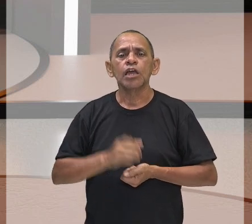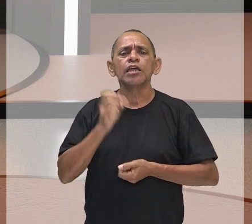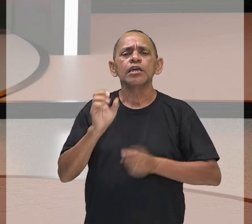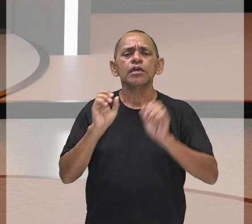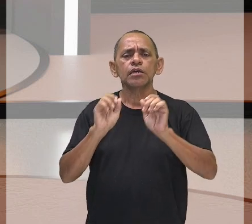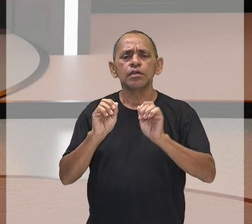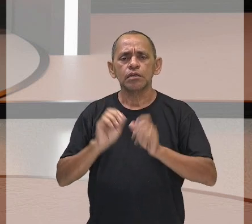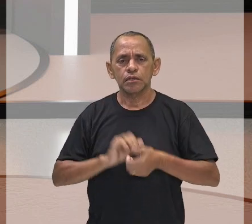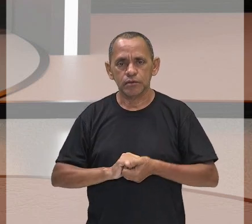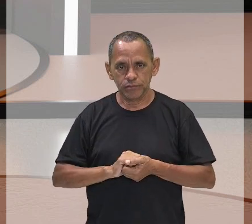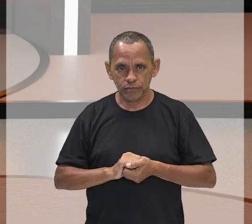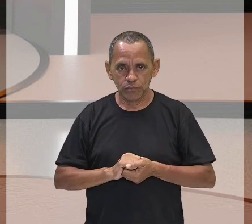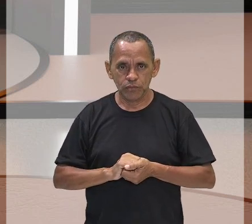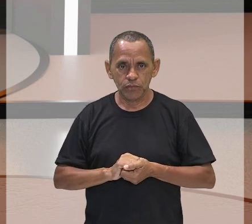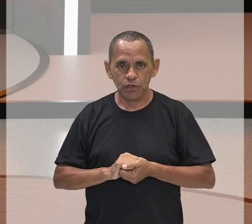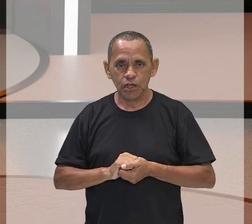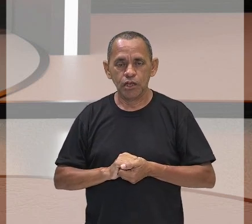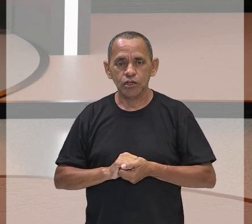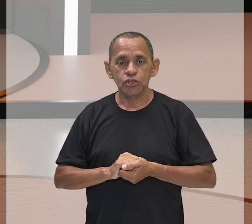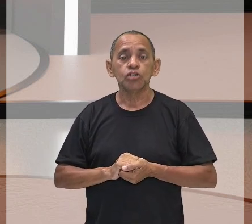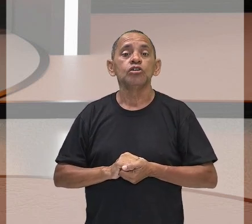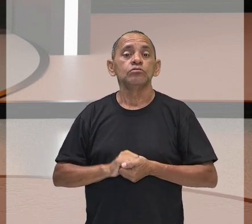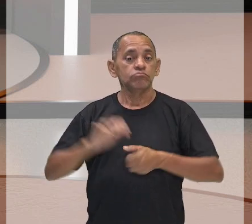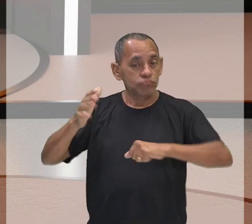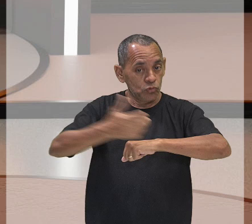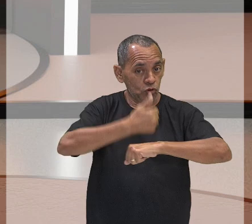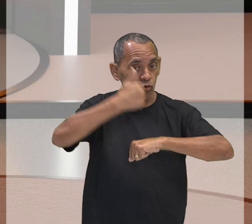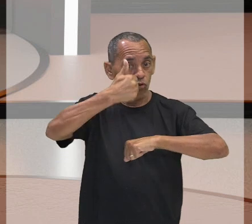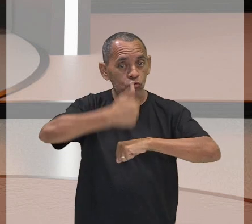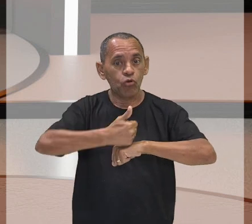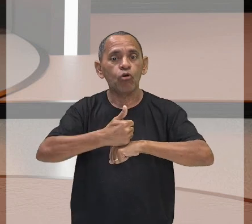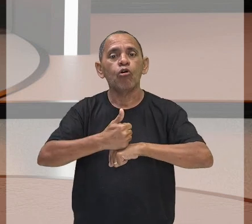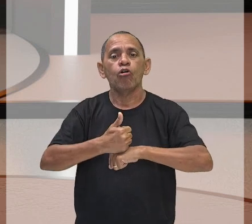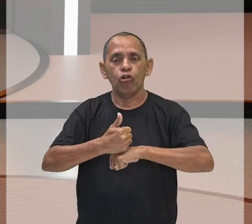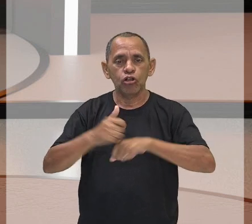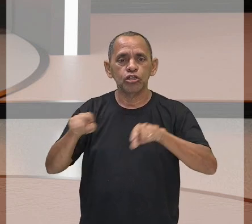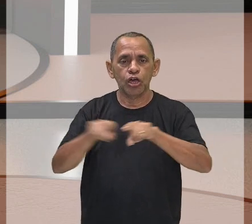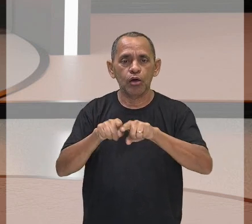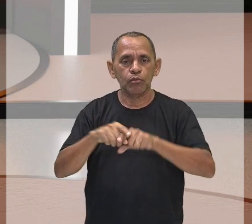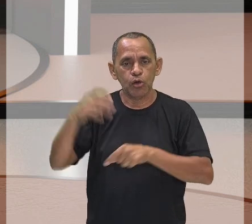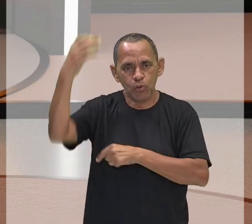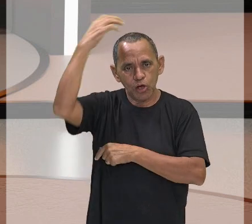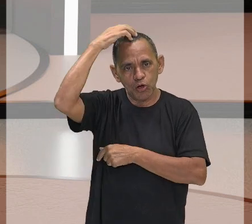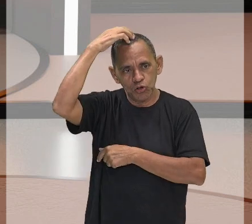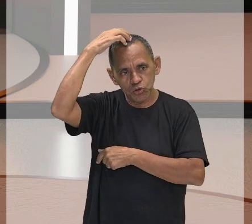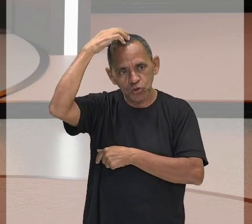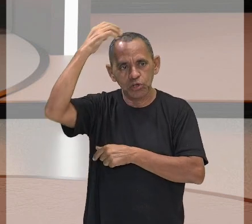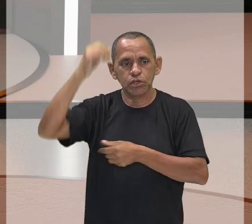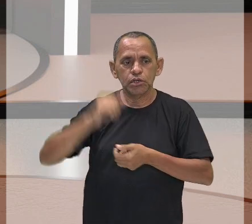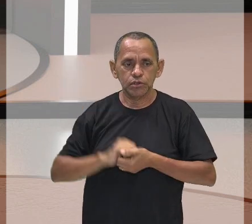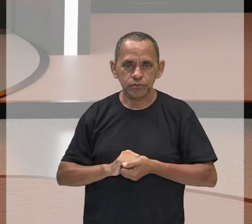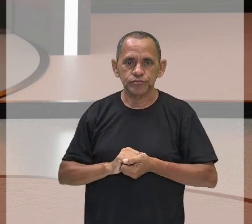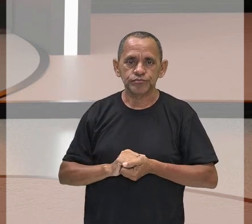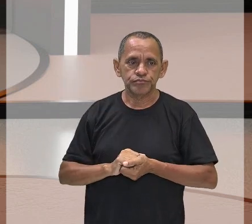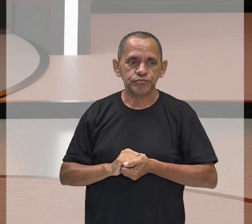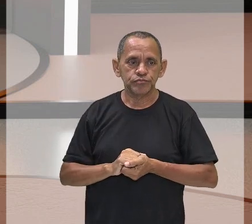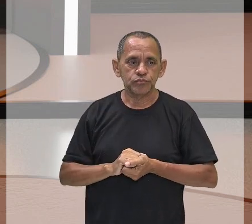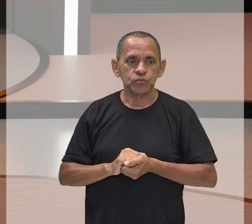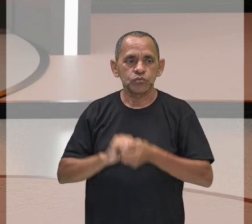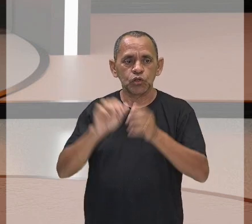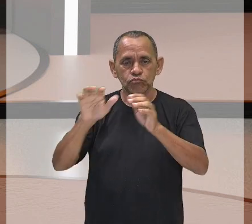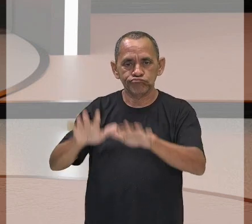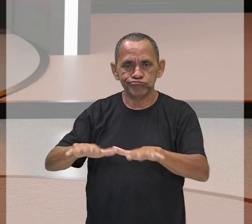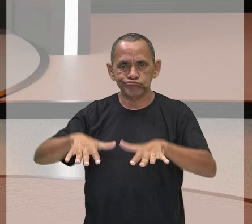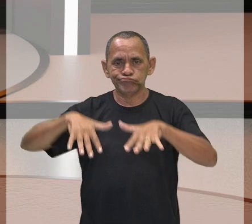Brasil e também a formação de uma monarquia constitucional, ou seja, o rei ia deixar de ter